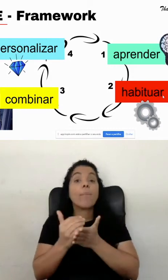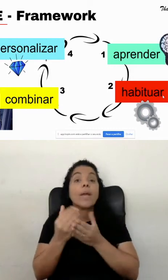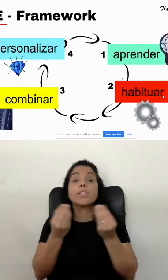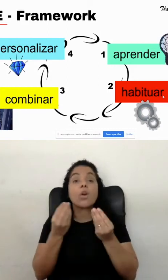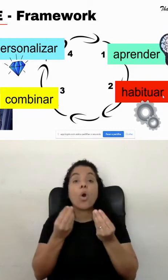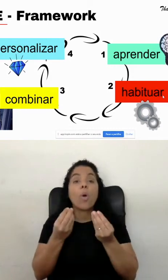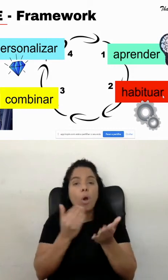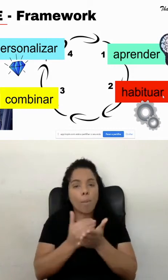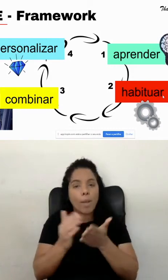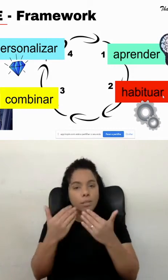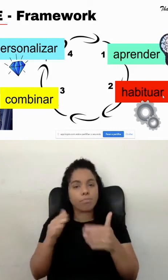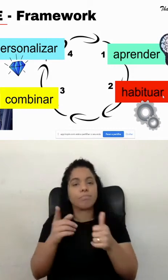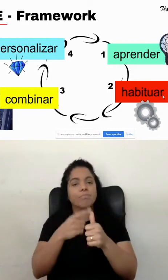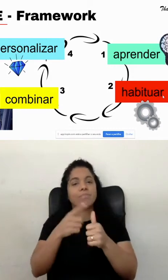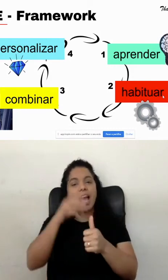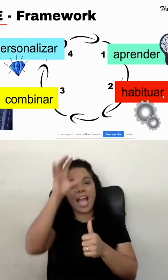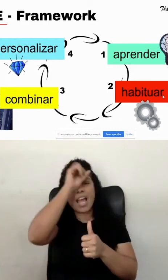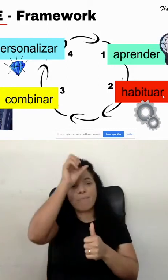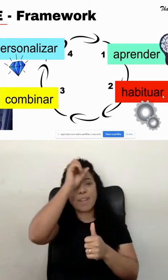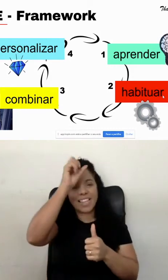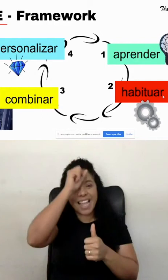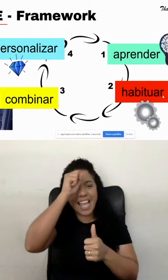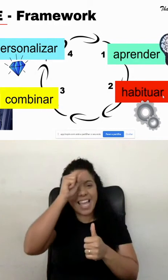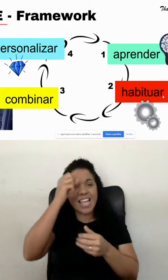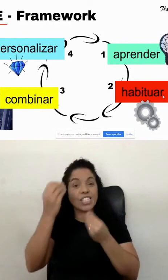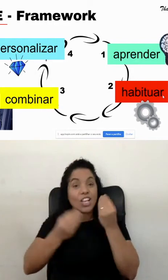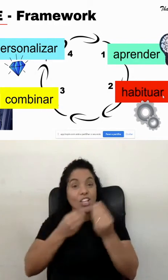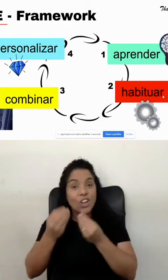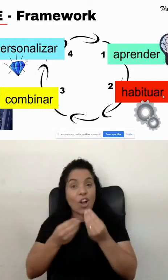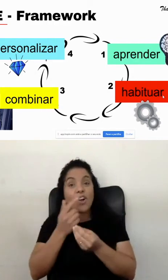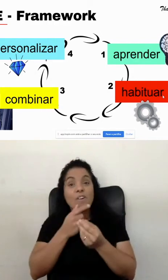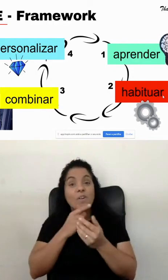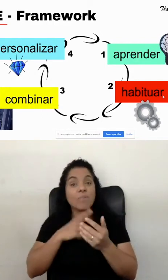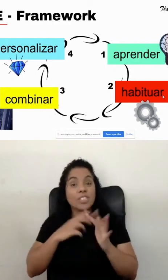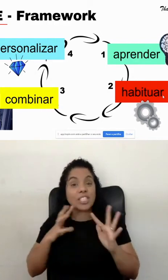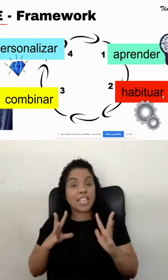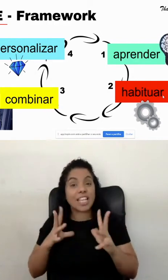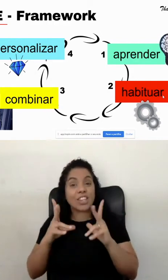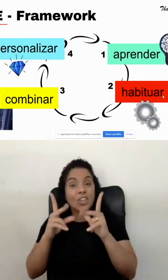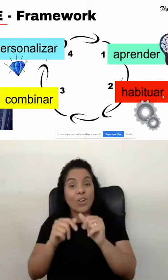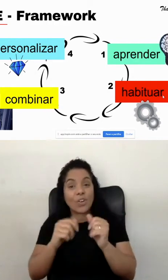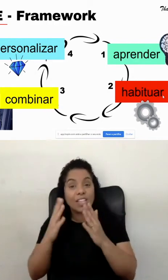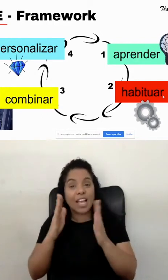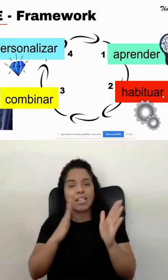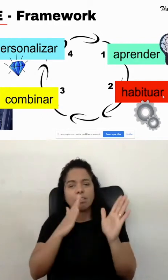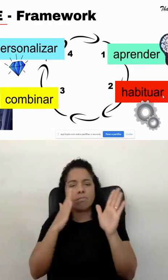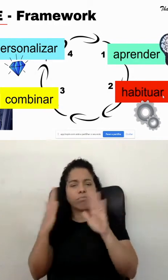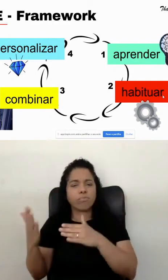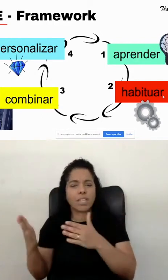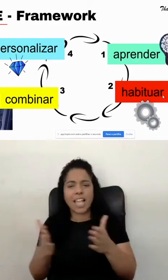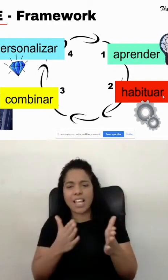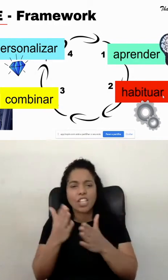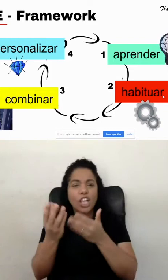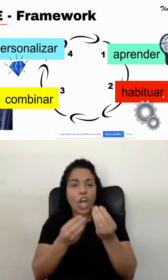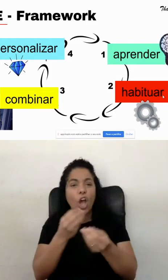aprendizado mesmo, né? Do aprender, do combinar, do ter toda essa trajetória aí